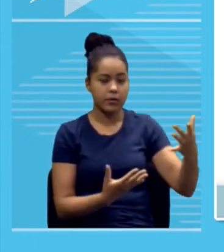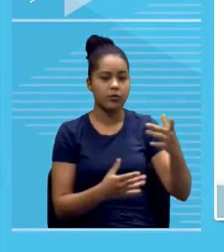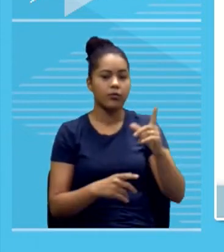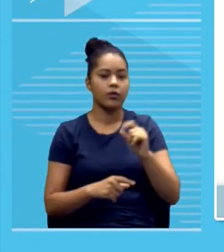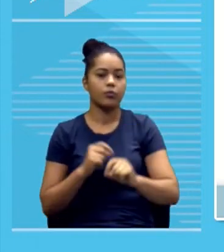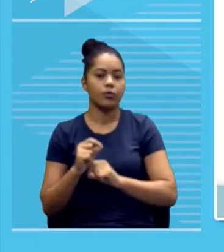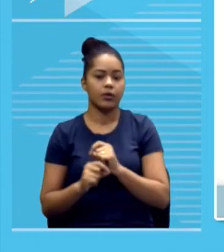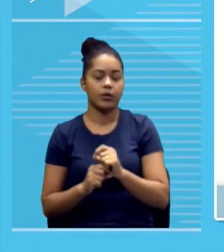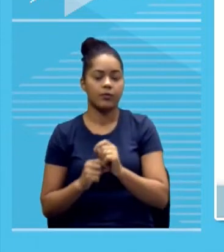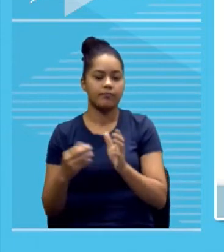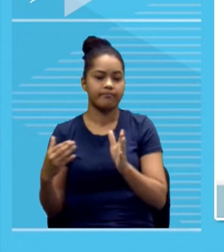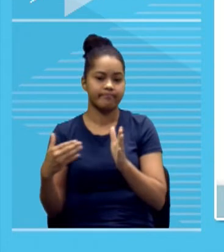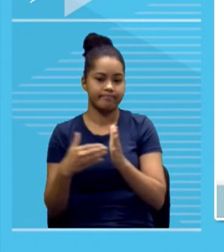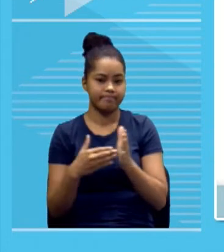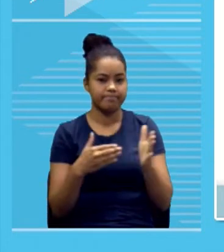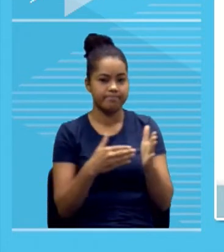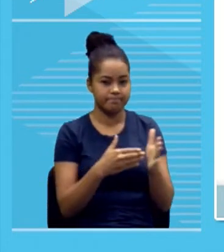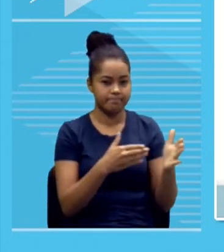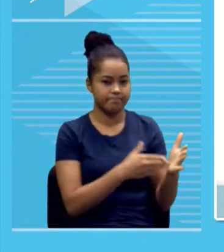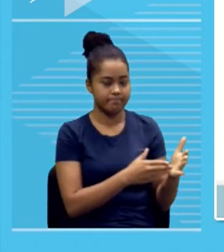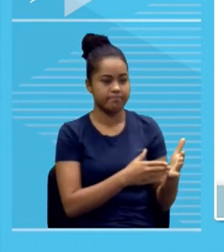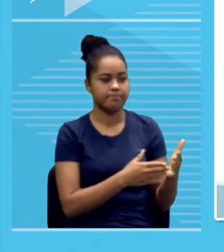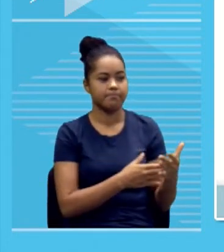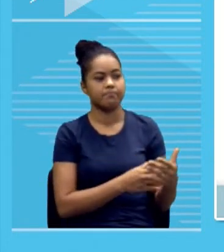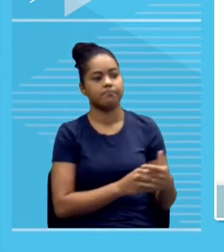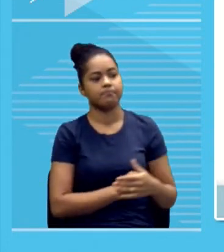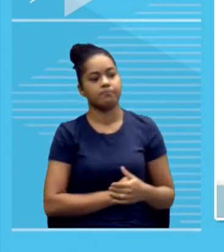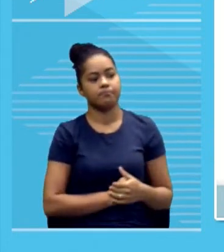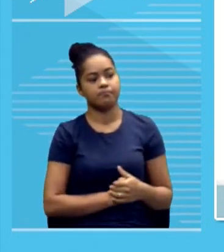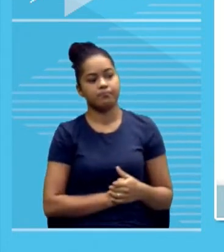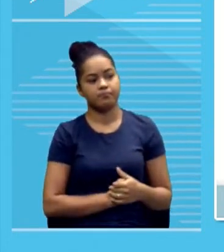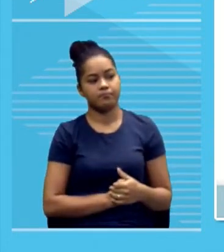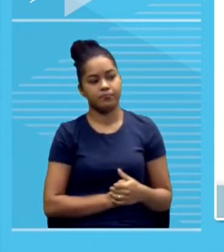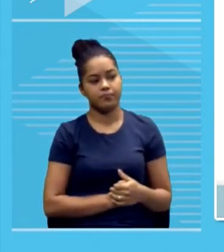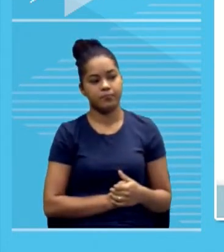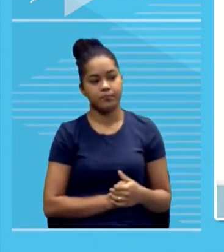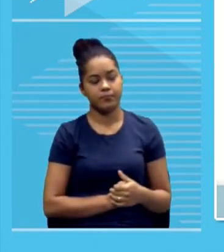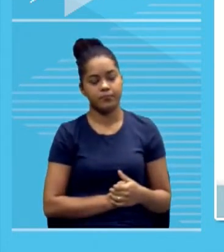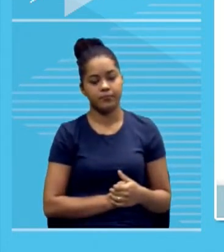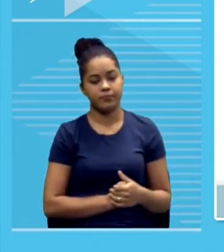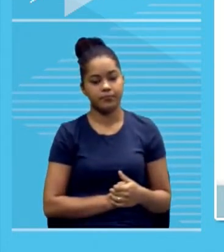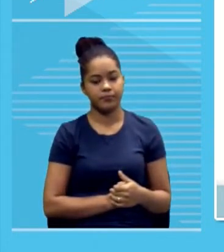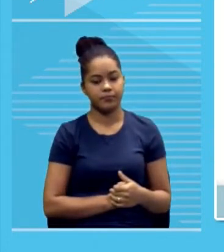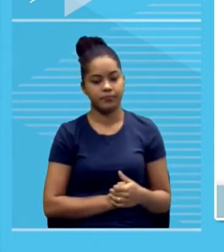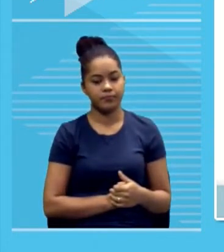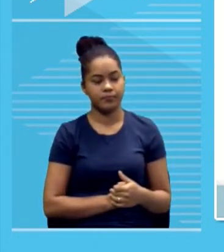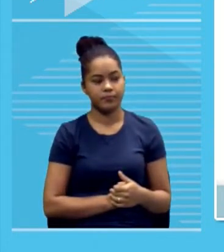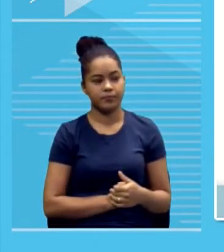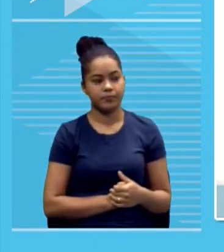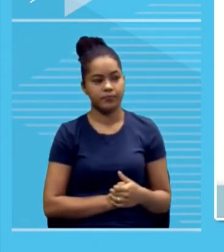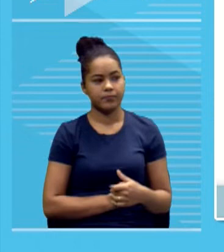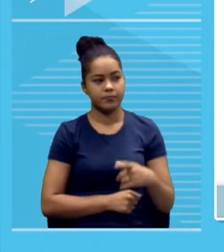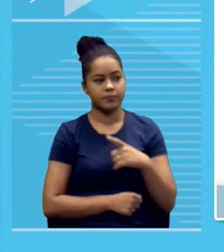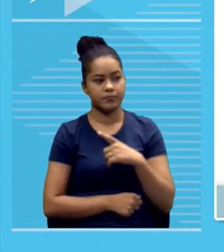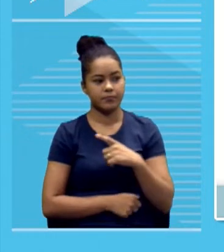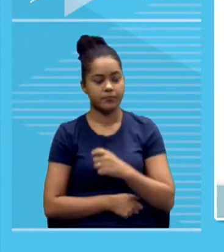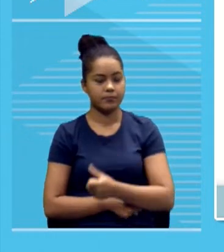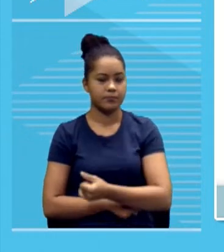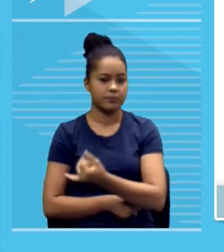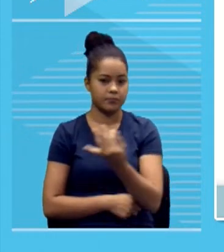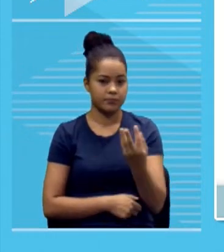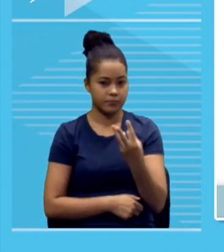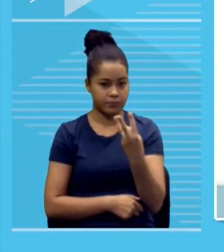em série. A representação esquemática do circuito e o circuito final equivalente. Então, você tem 3 lâmpadas.